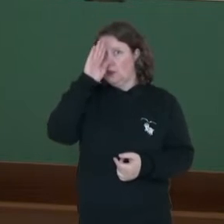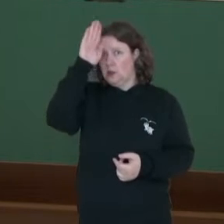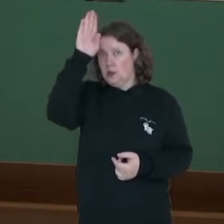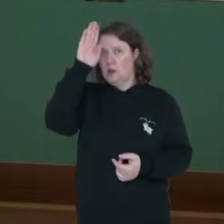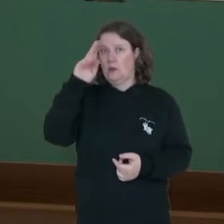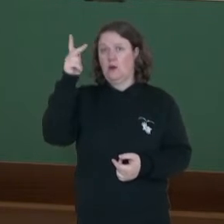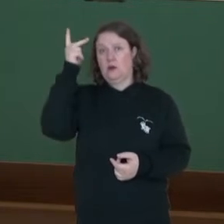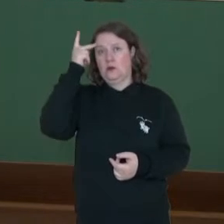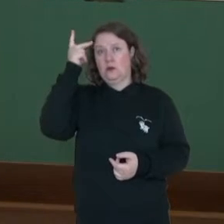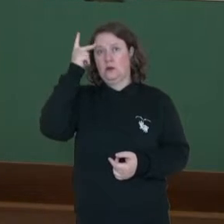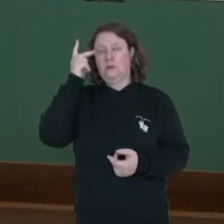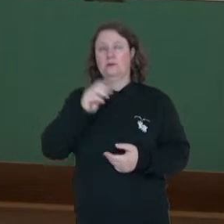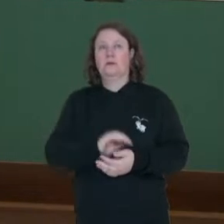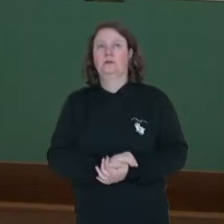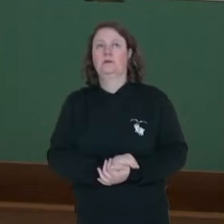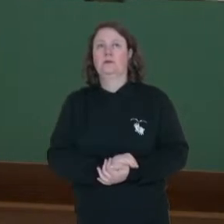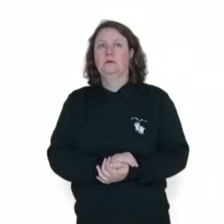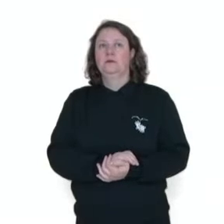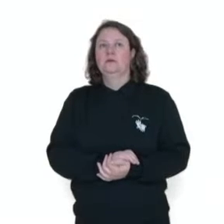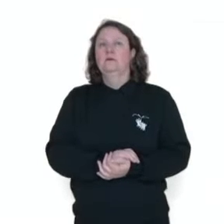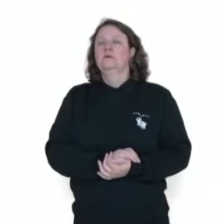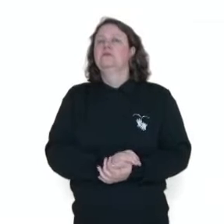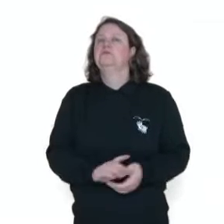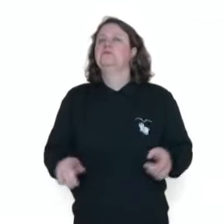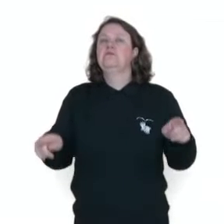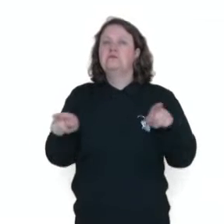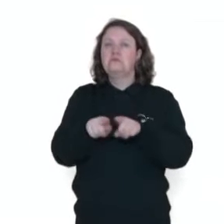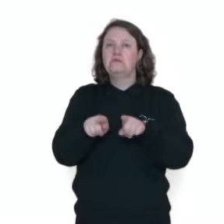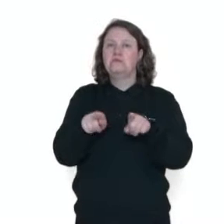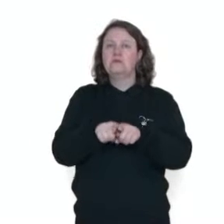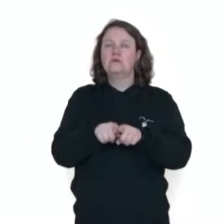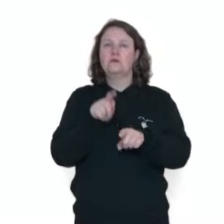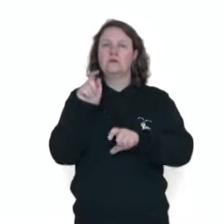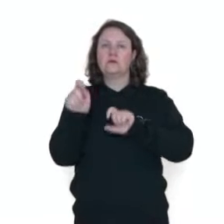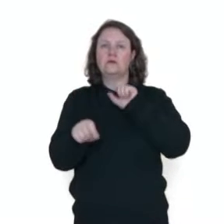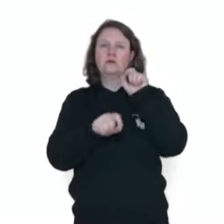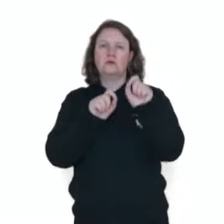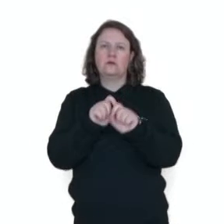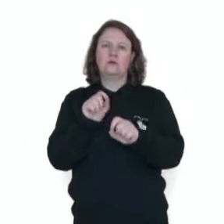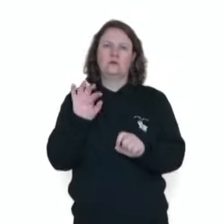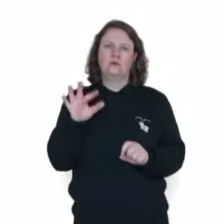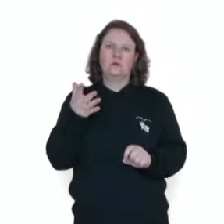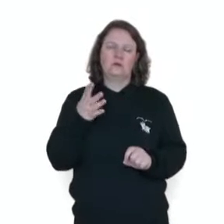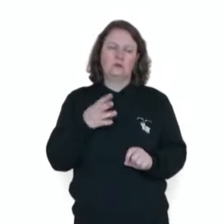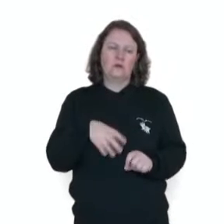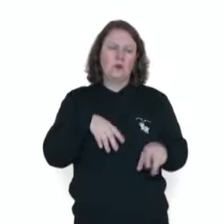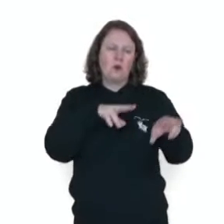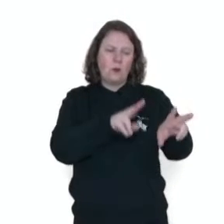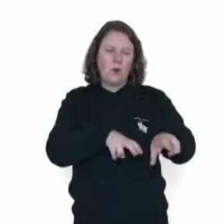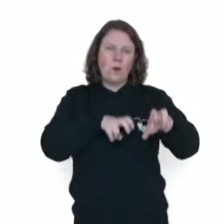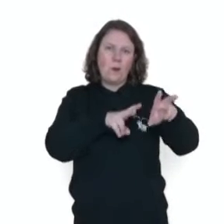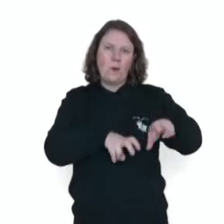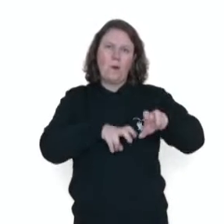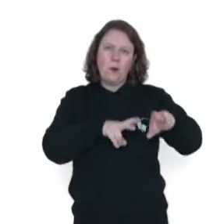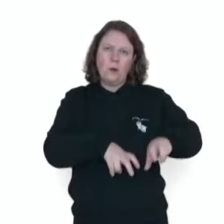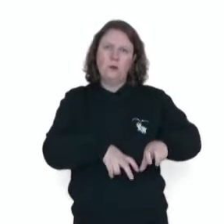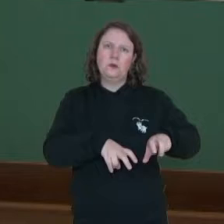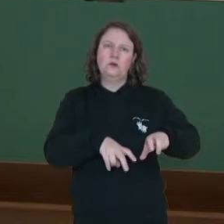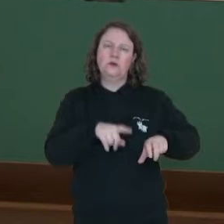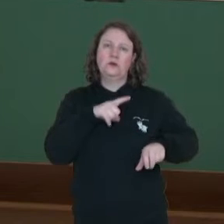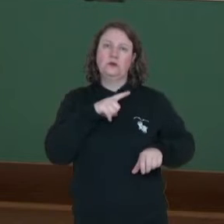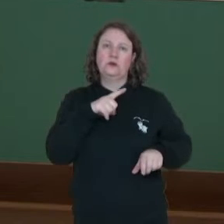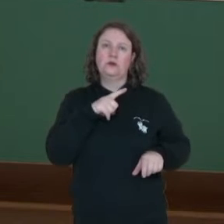estado de São Paulo. Os cafezais foram fazendo, né, a riqueza dos barões do café, o